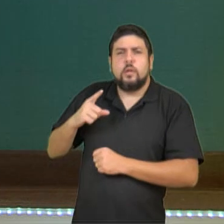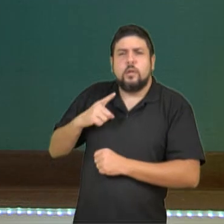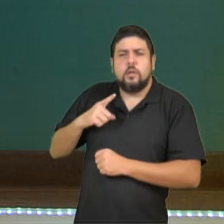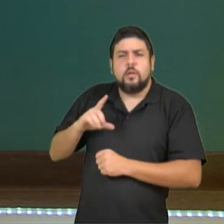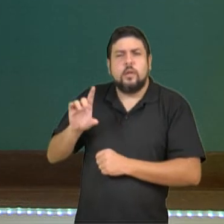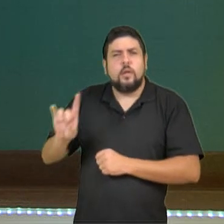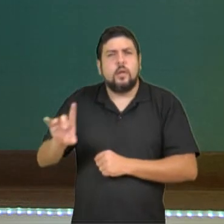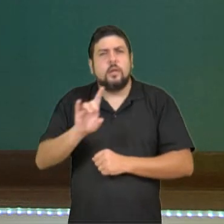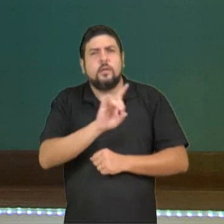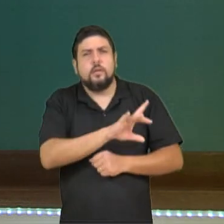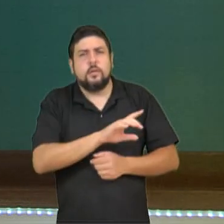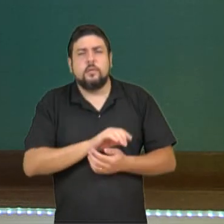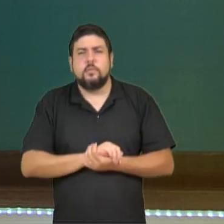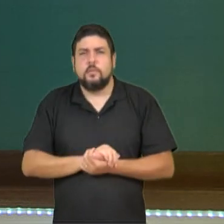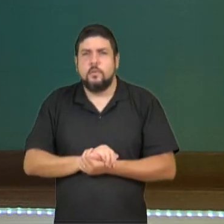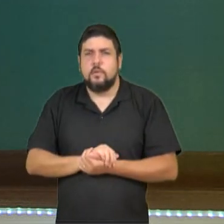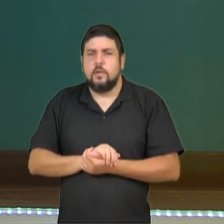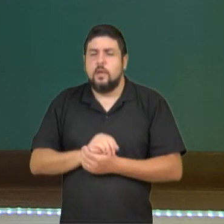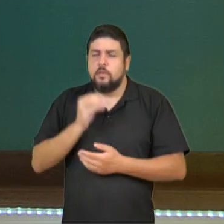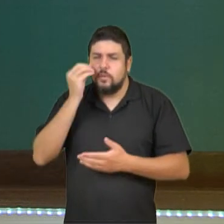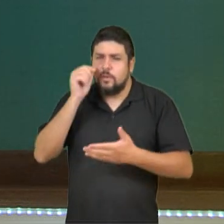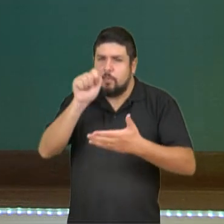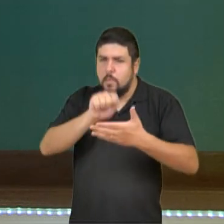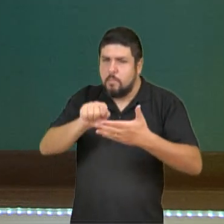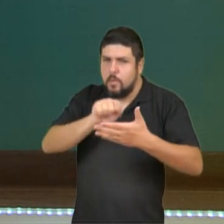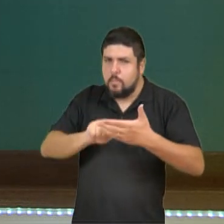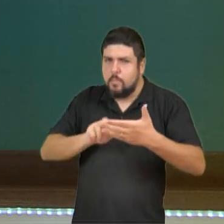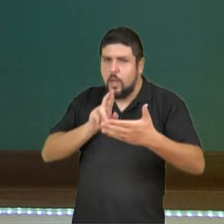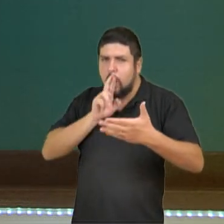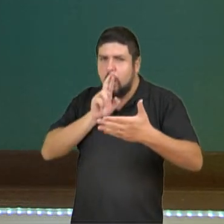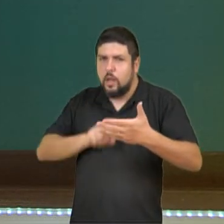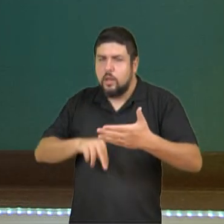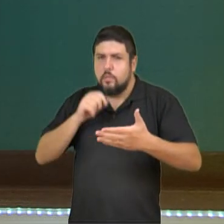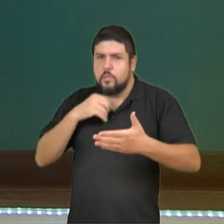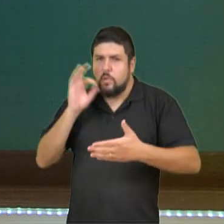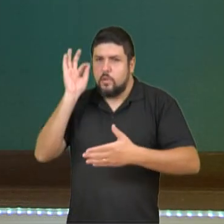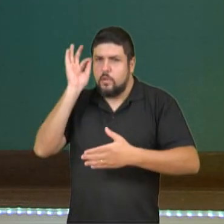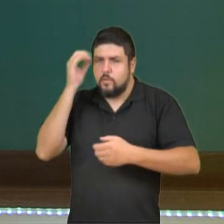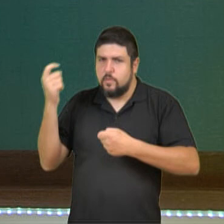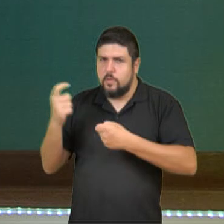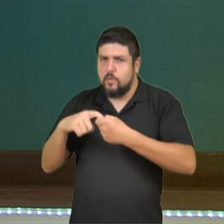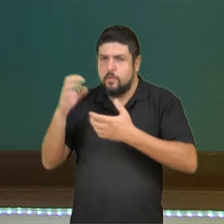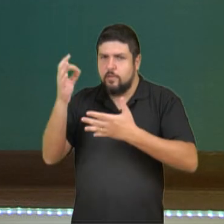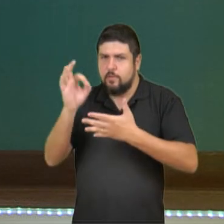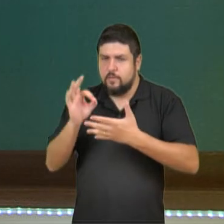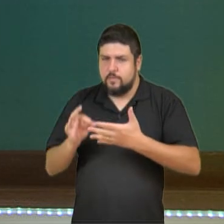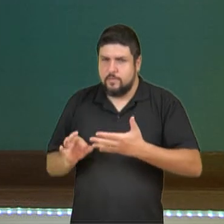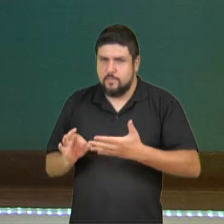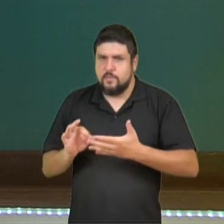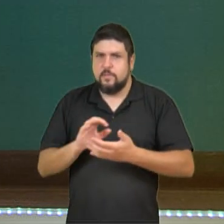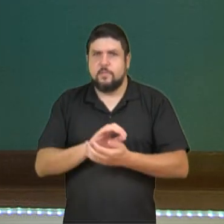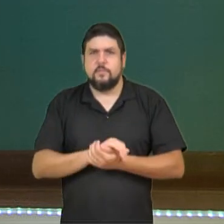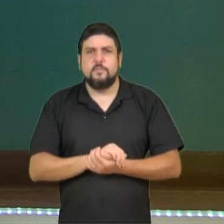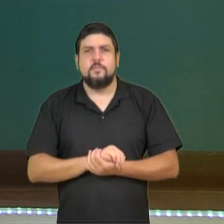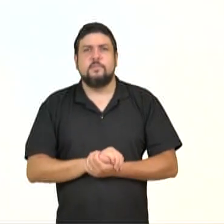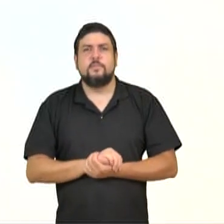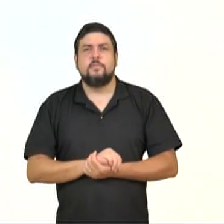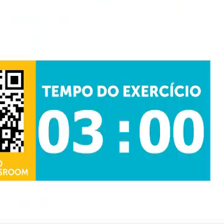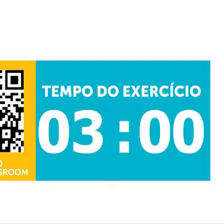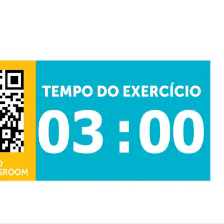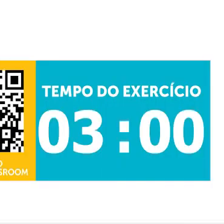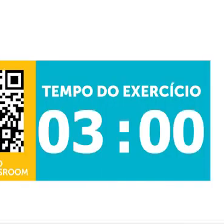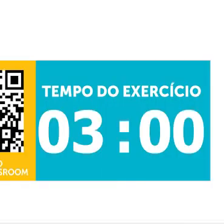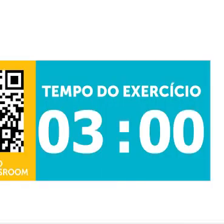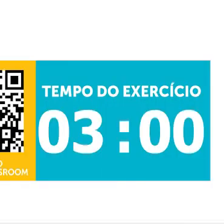em cada um deles. Então, tenta responder aí no seu material e eu já retorno aqui para fazermos juntos a correção.